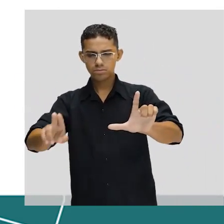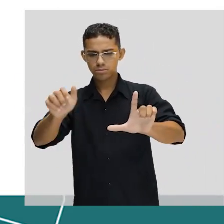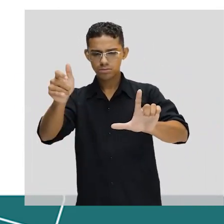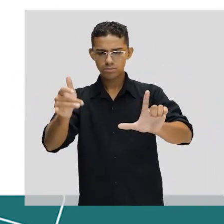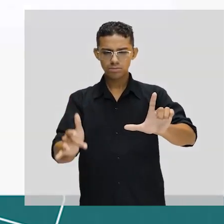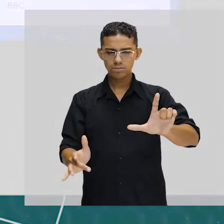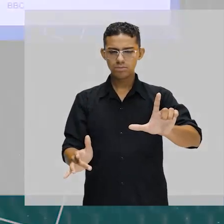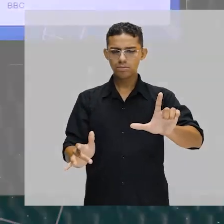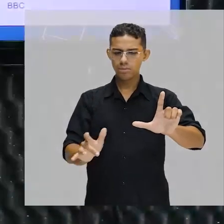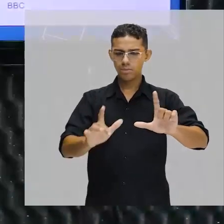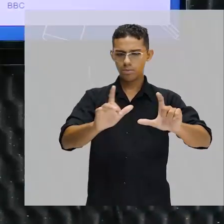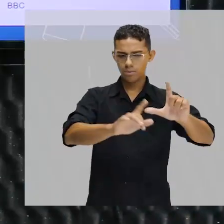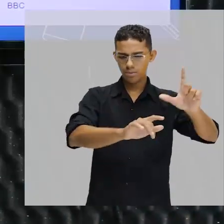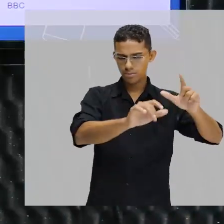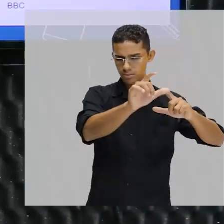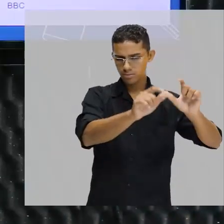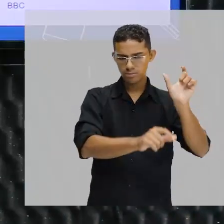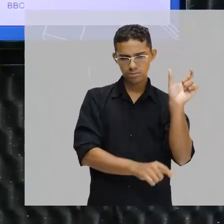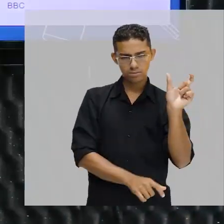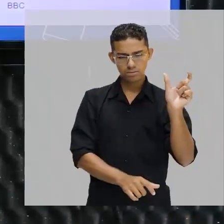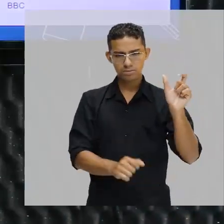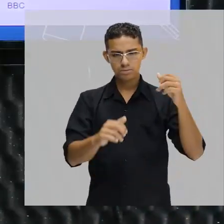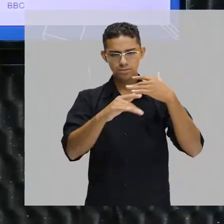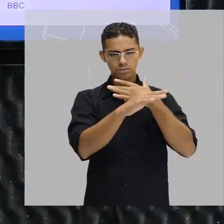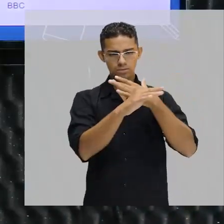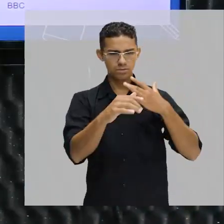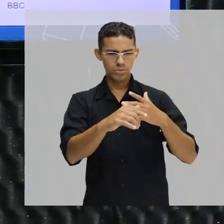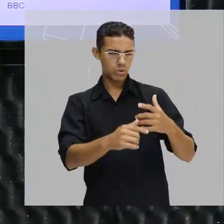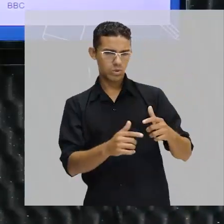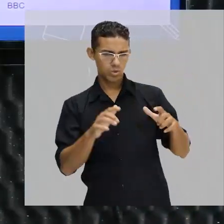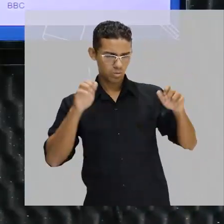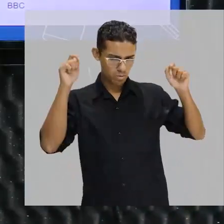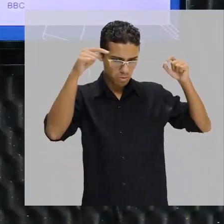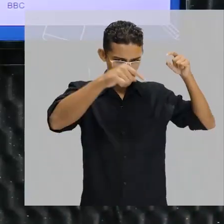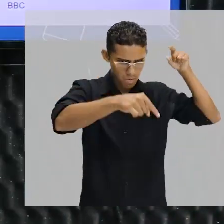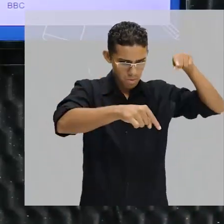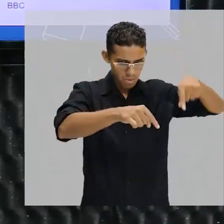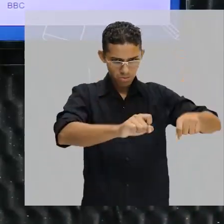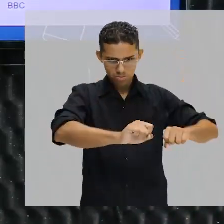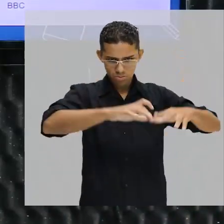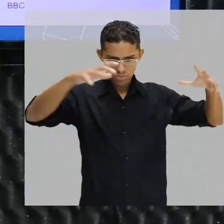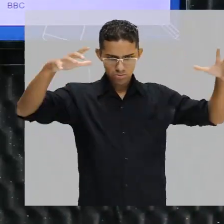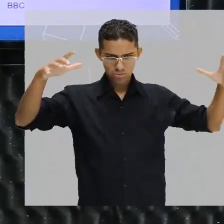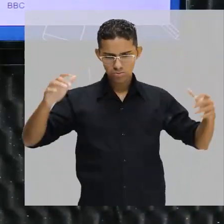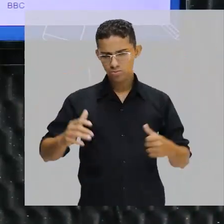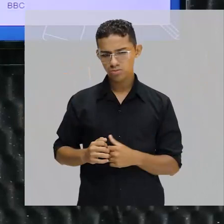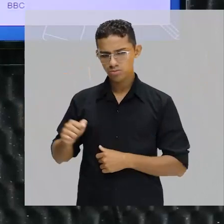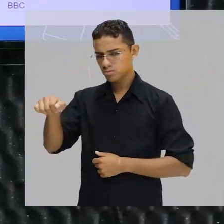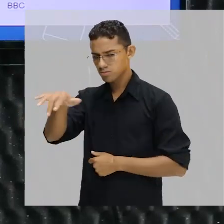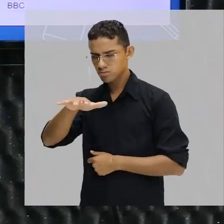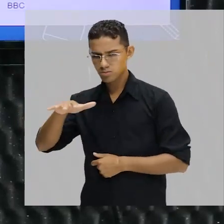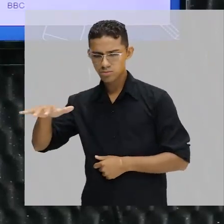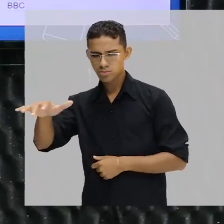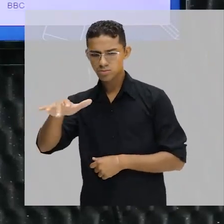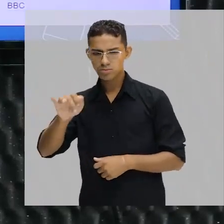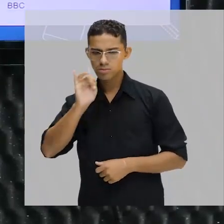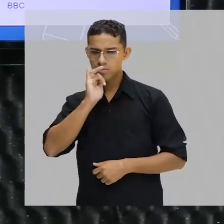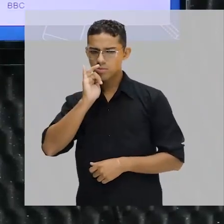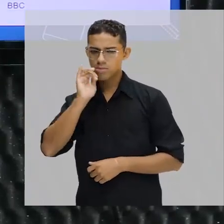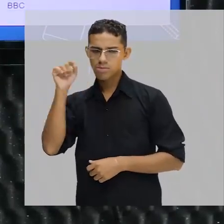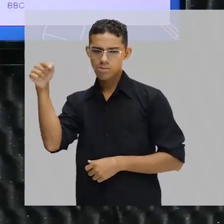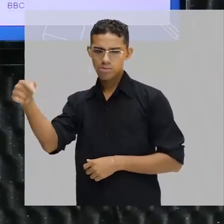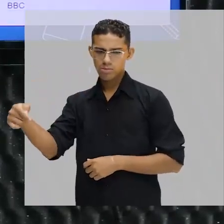que foram atacadas. A área cor-de-rosa, a área separatista, que está sobre o controle dos rebeldes que são